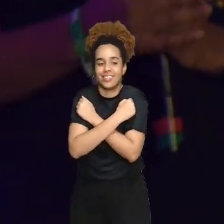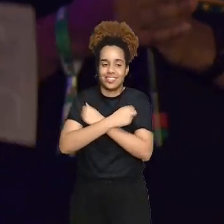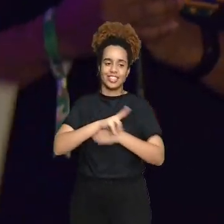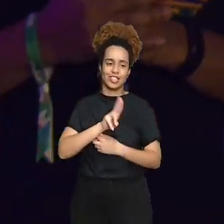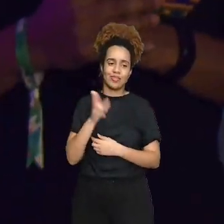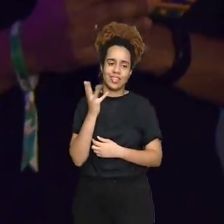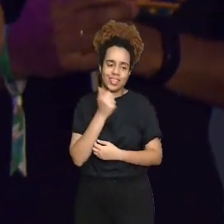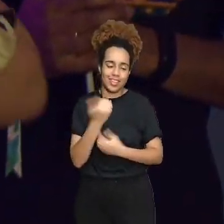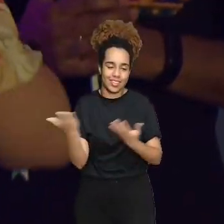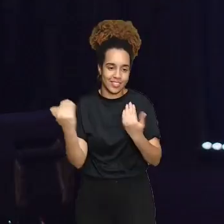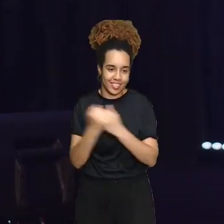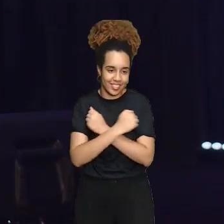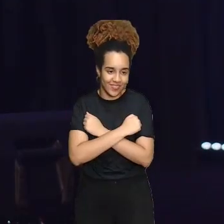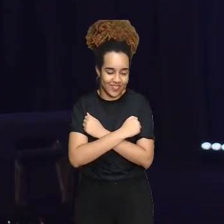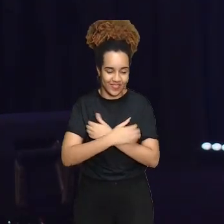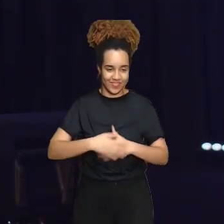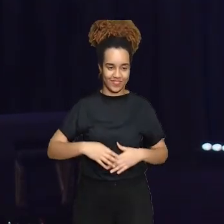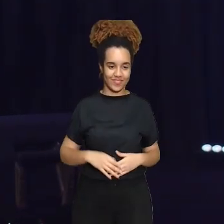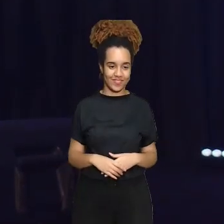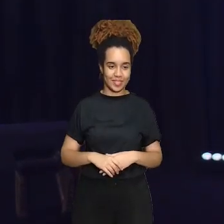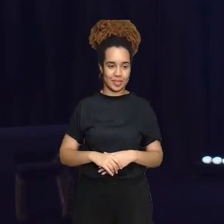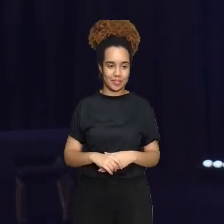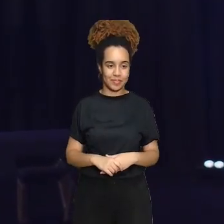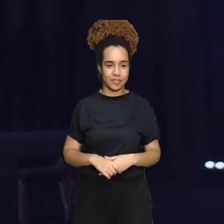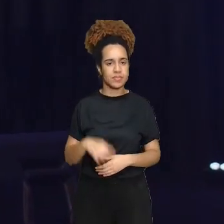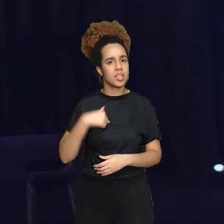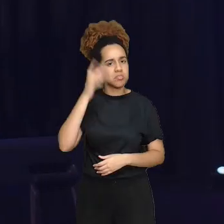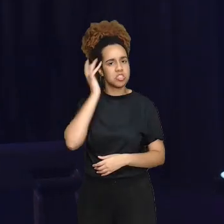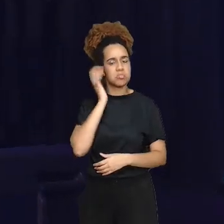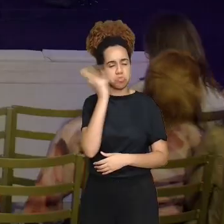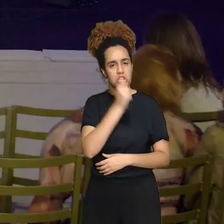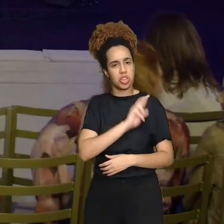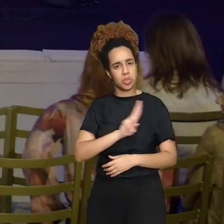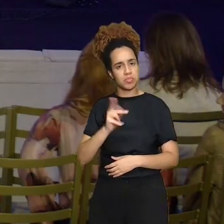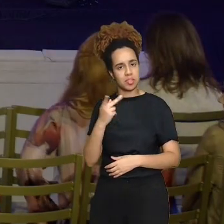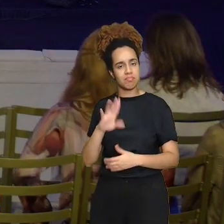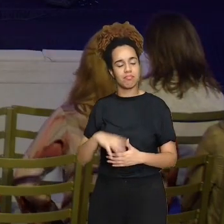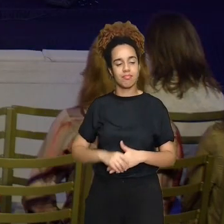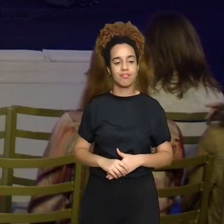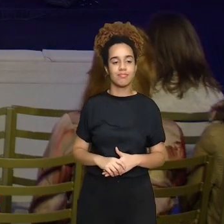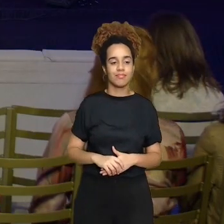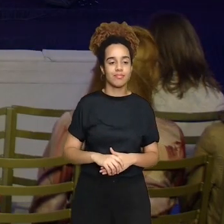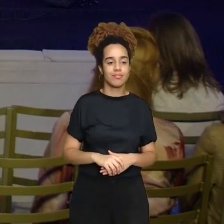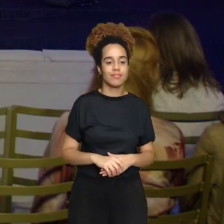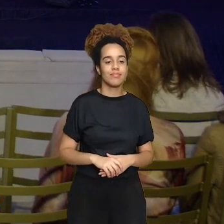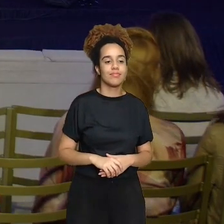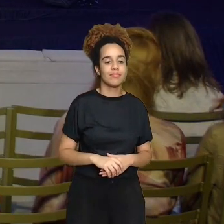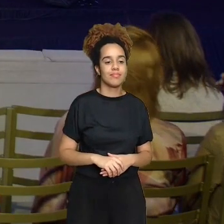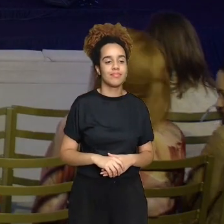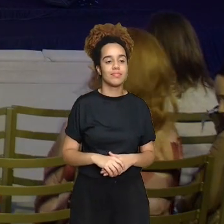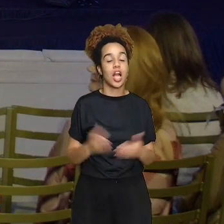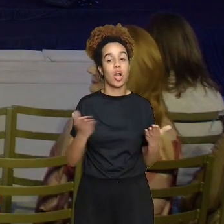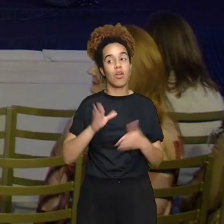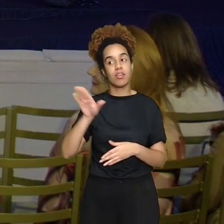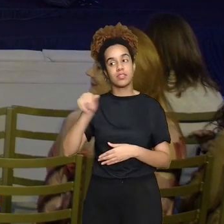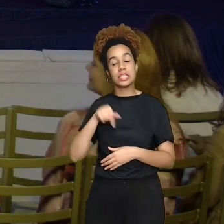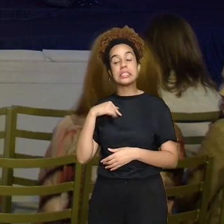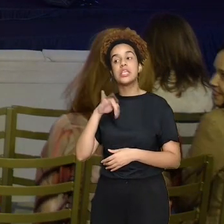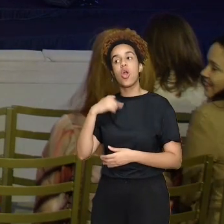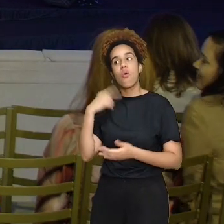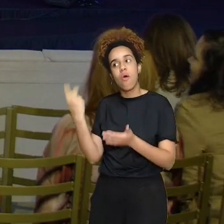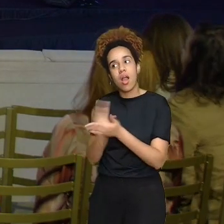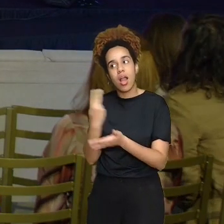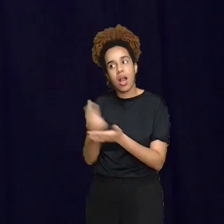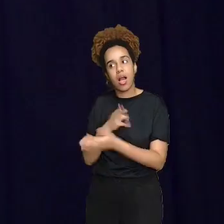vem. Mas eu achei bonito, entendeu? Não contente, Jean, se eu errar o teu nome,